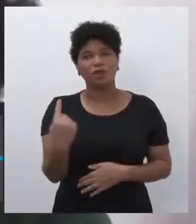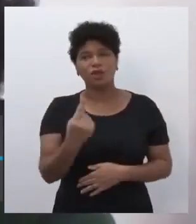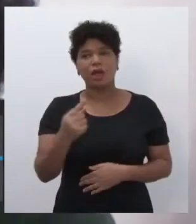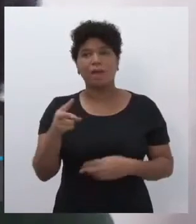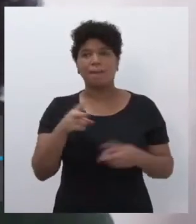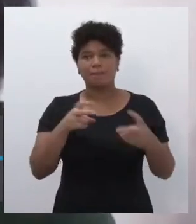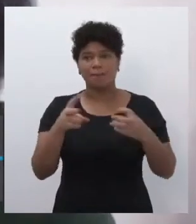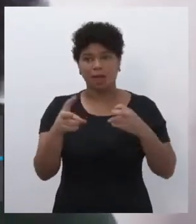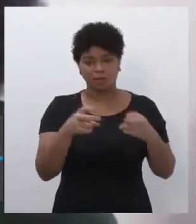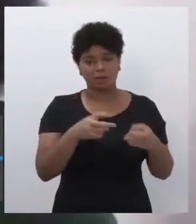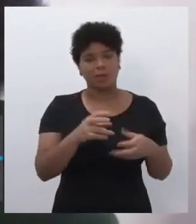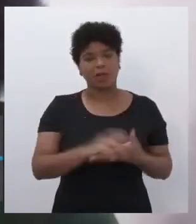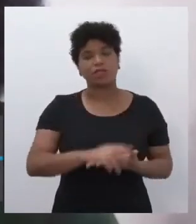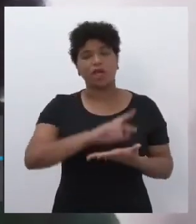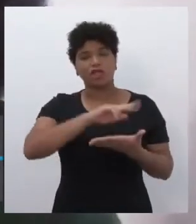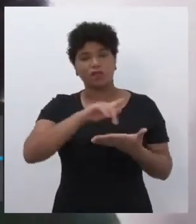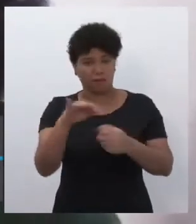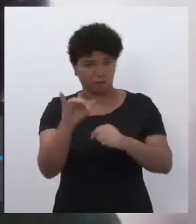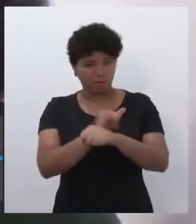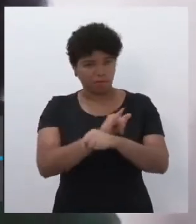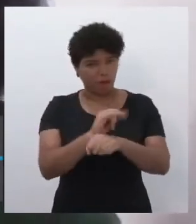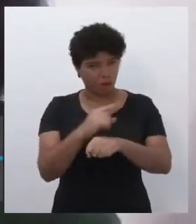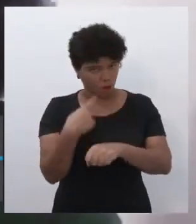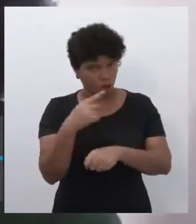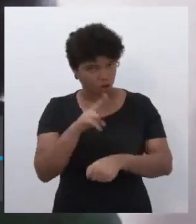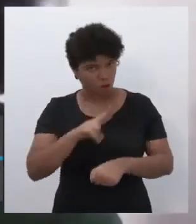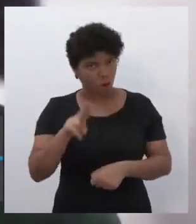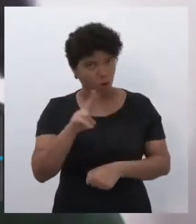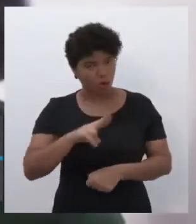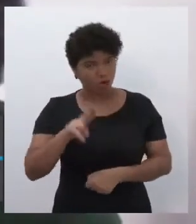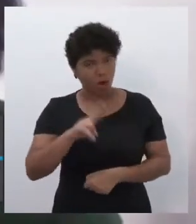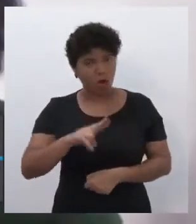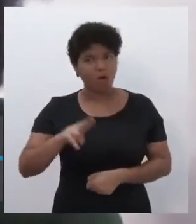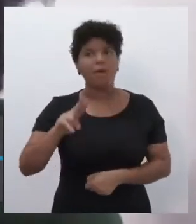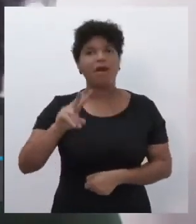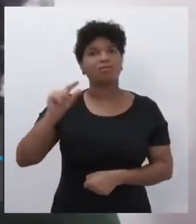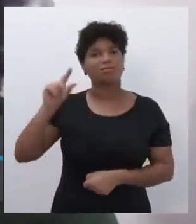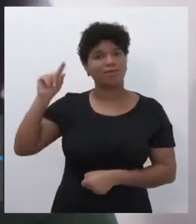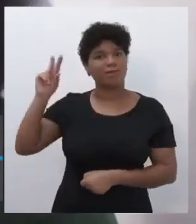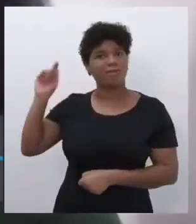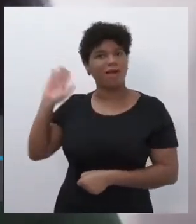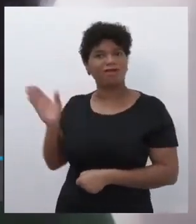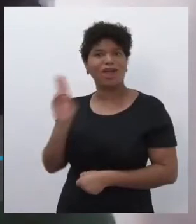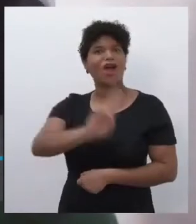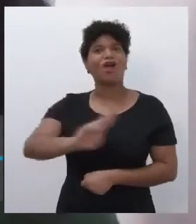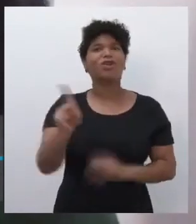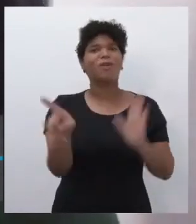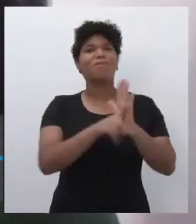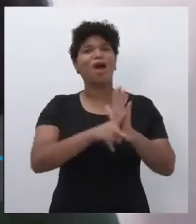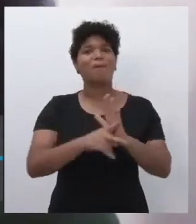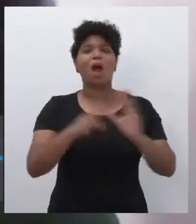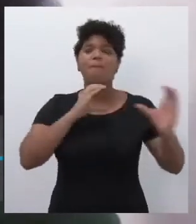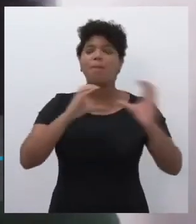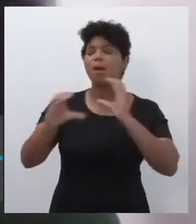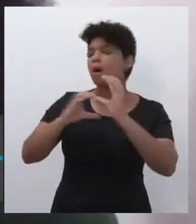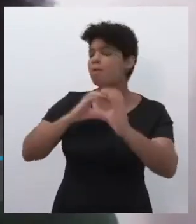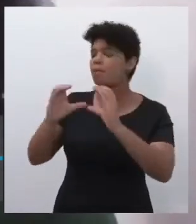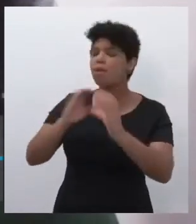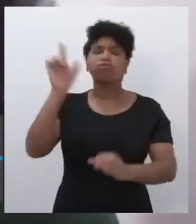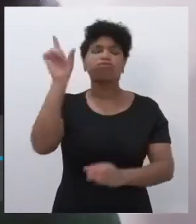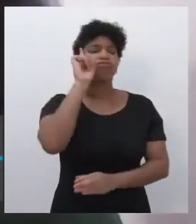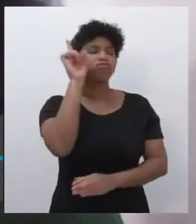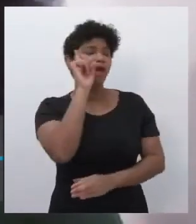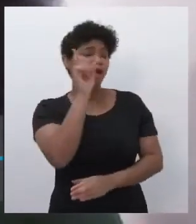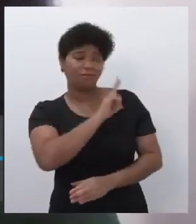muito dos recursos que a gente está falando, eles já são parte da comunicação que nós usamos no nosso dia a